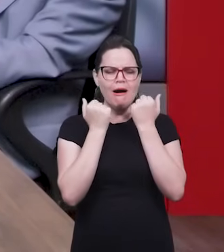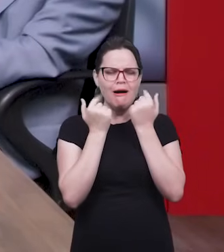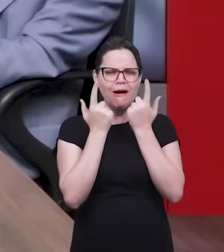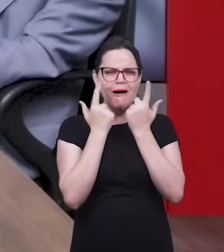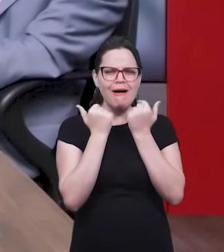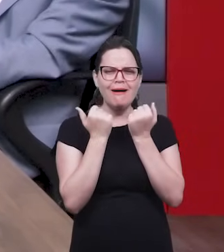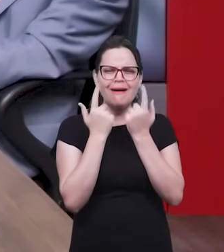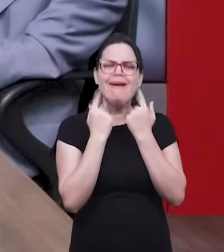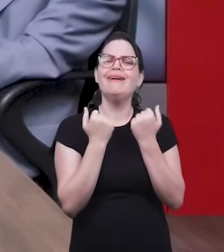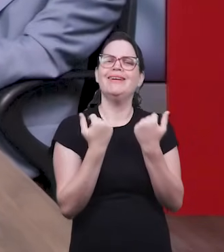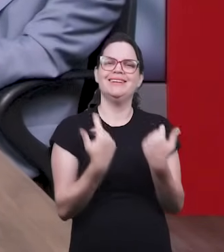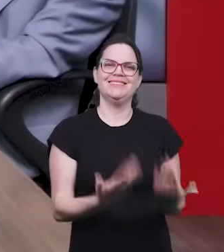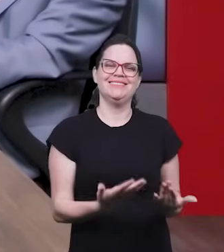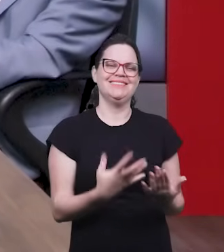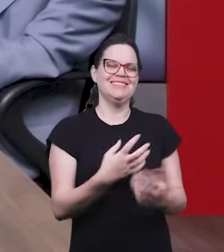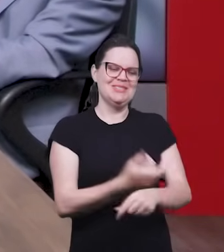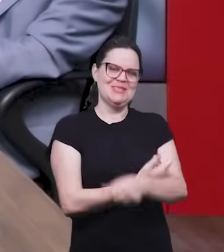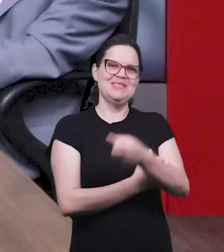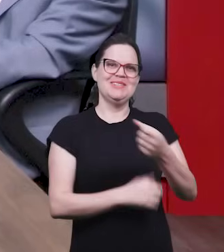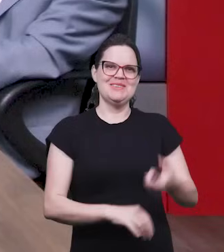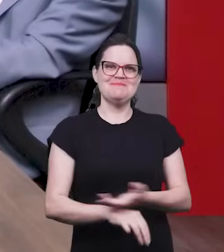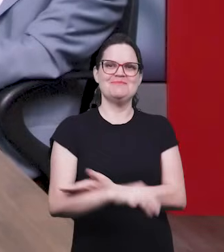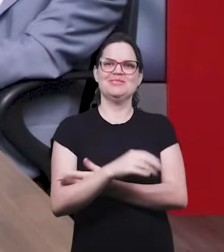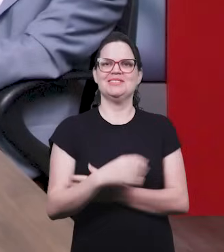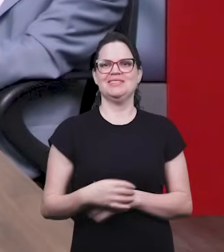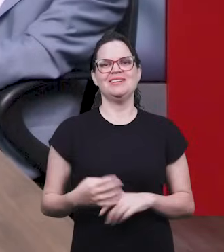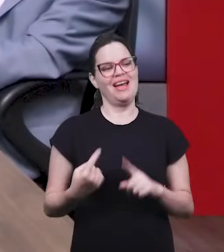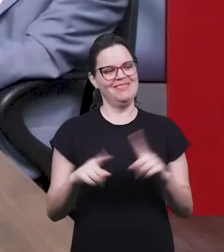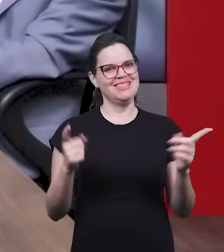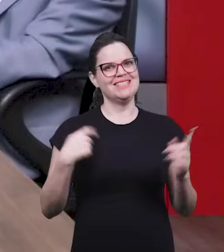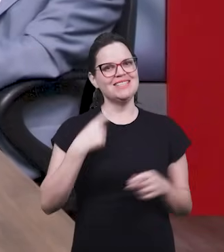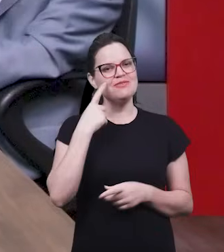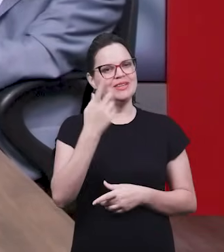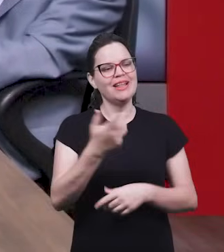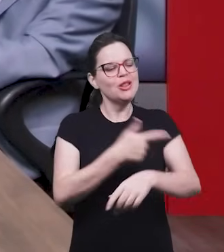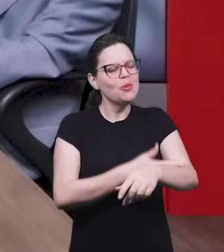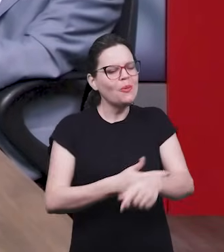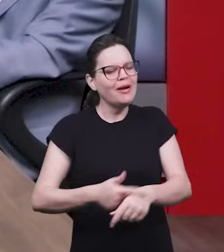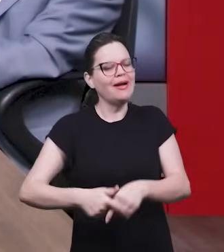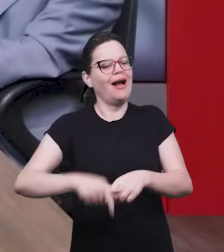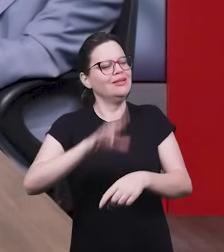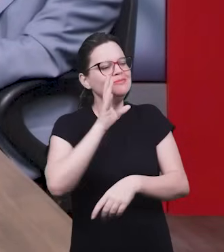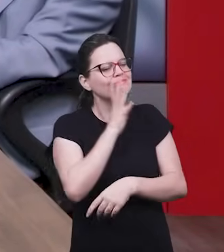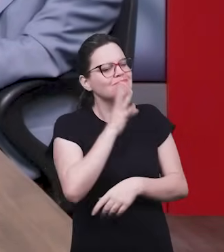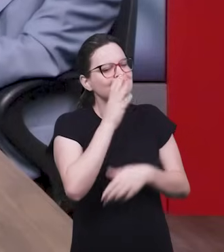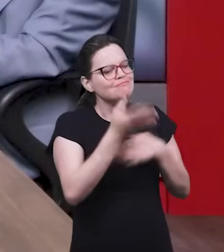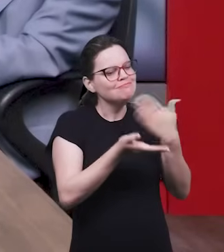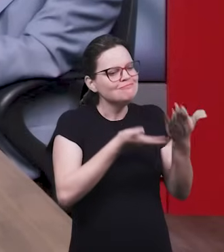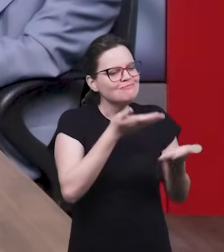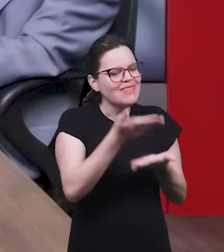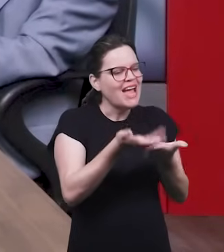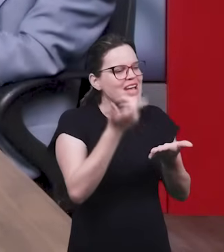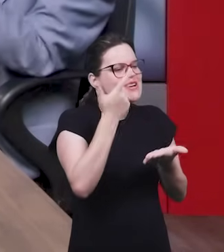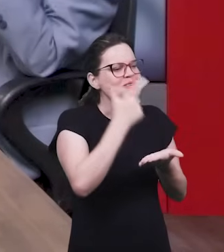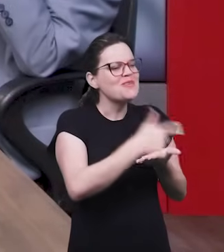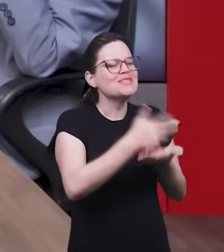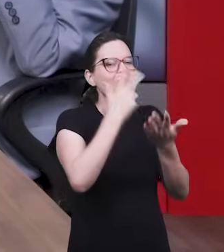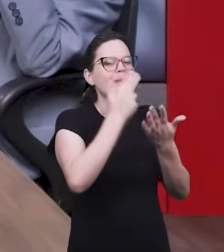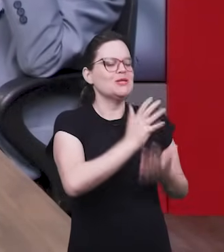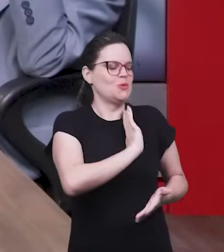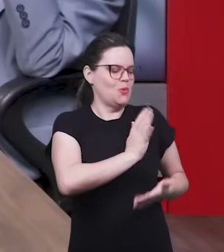é um aço. Essas mas não coisas, tem uma, né, gentileza, um cuidado que não, vai tirar daqui não abolece nada. O coração, né, pastor?